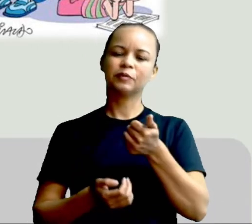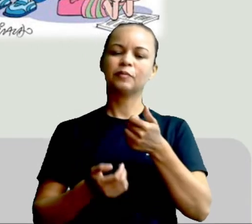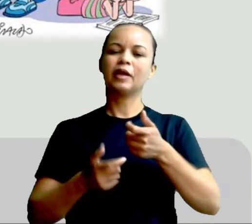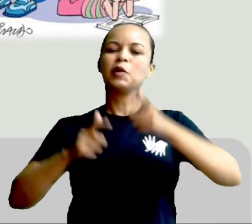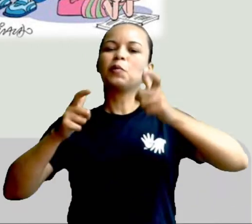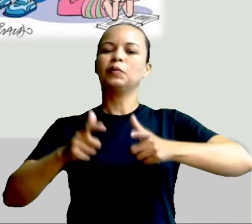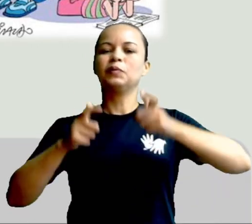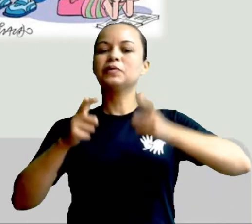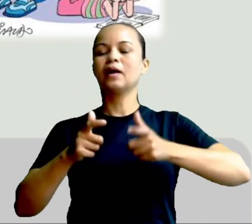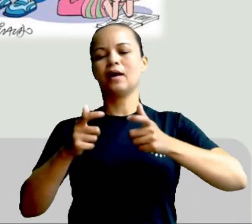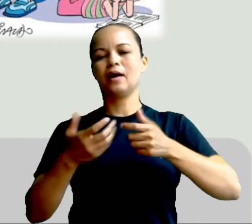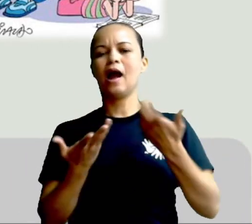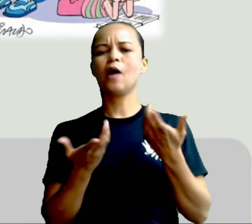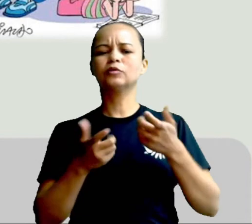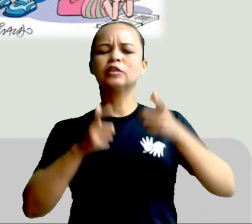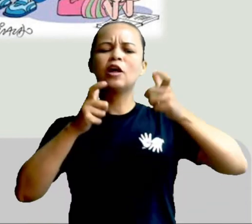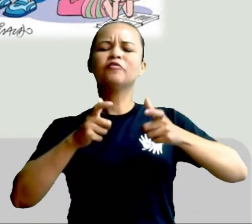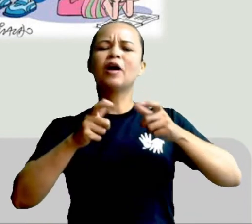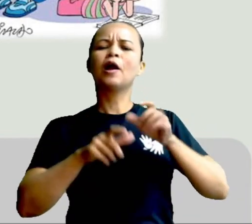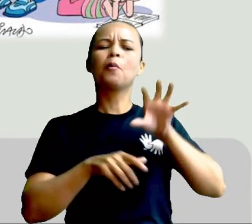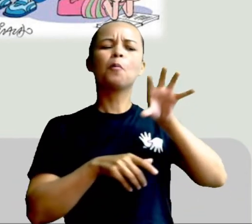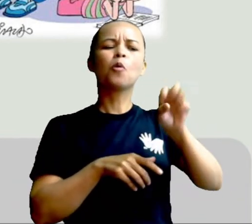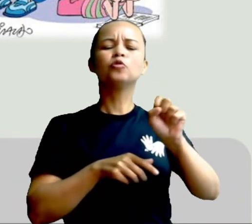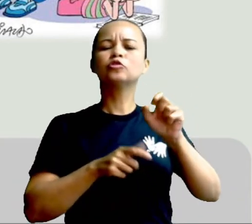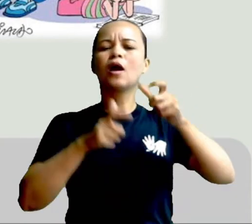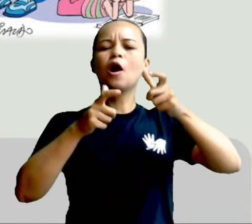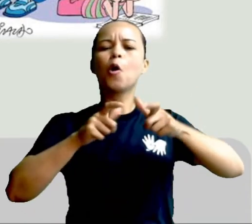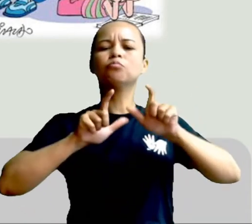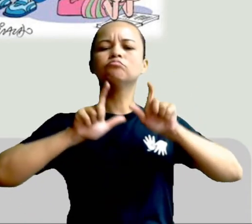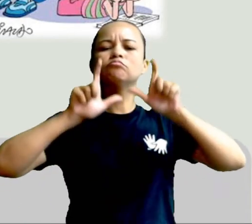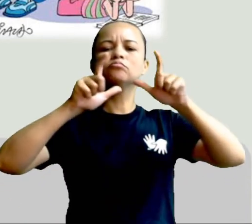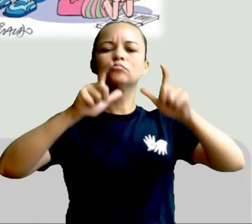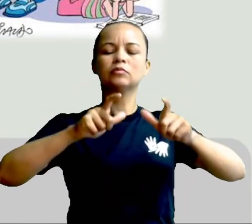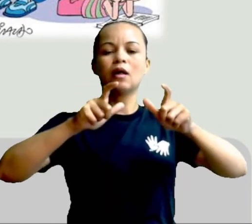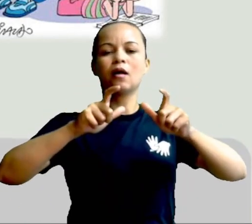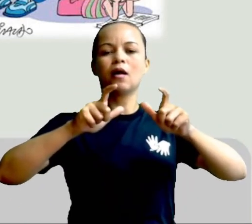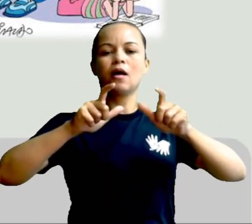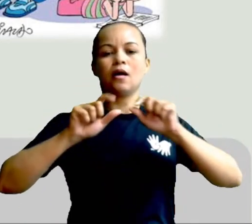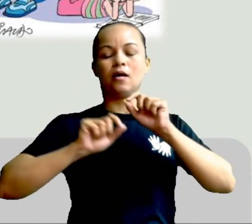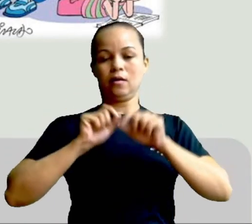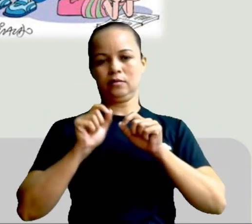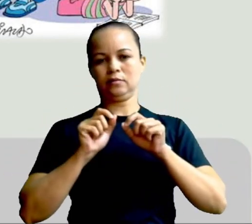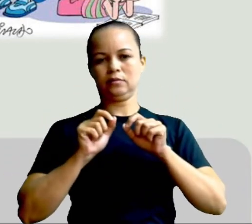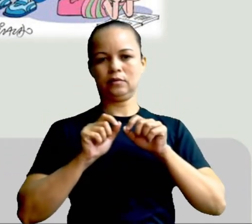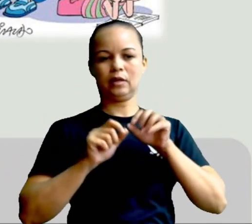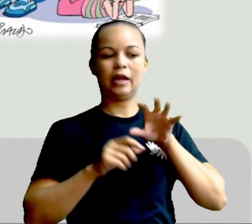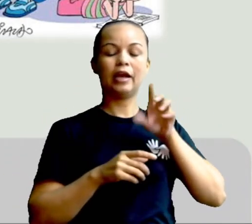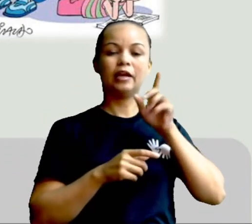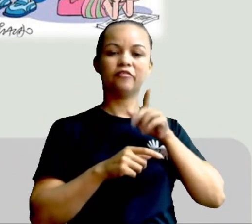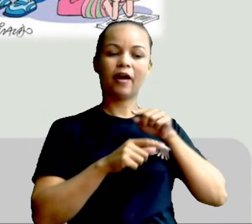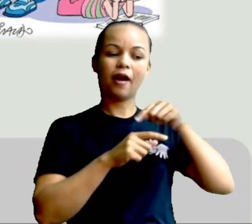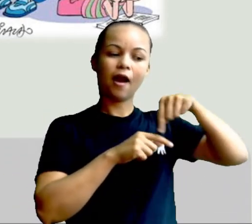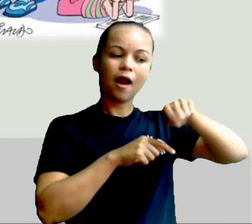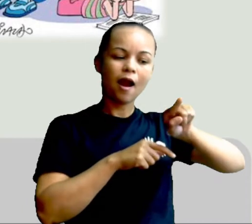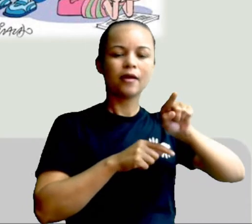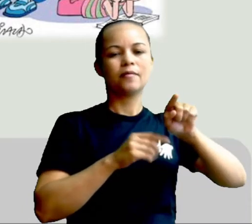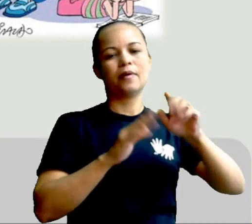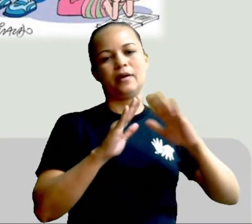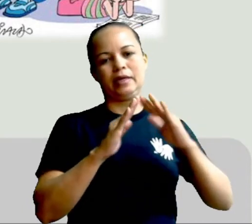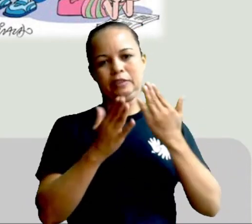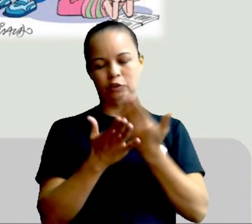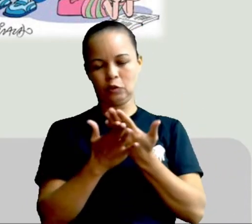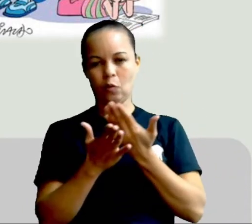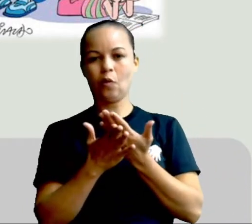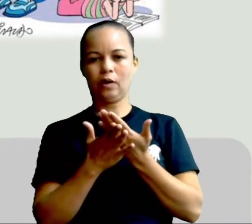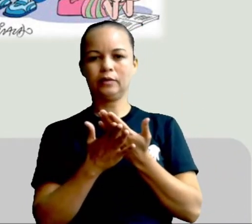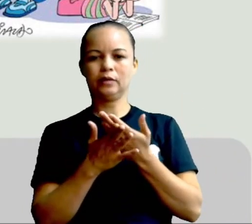Muito bem. O lugar, né? Para onde ele vai buscar esses diplomas? No caso, onde é que ele vai? Ele vai para a escola. Então,